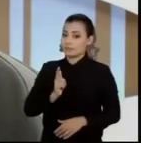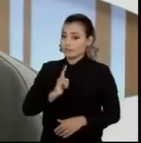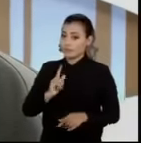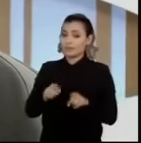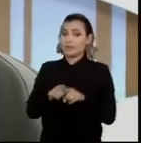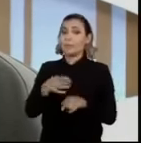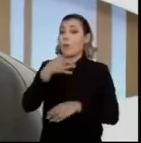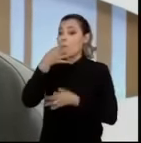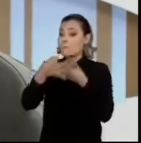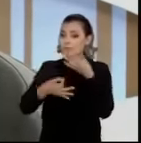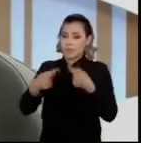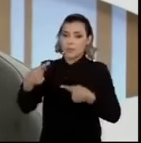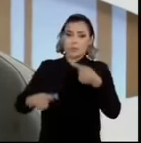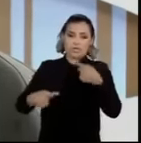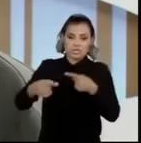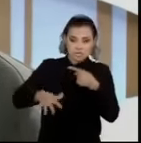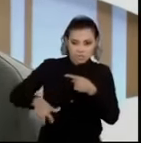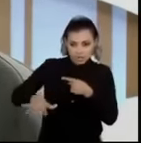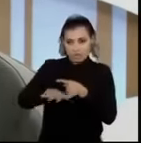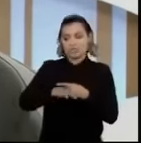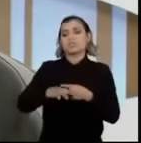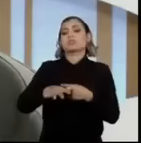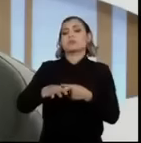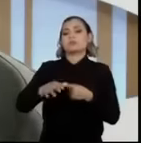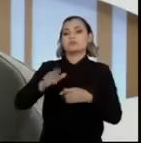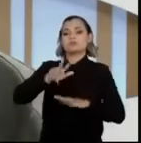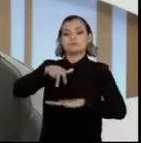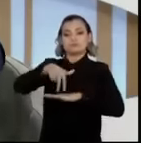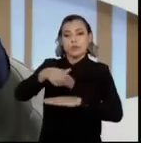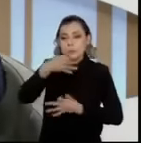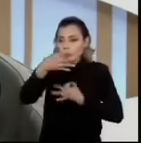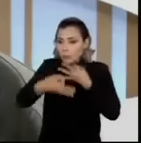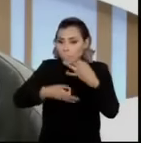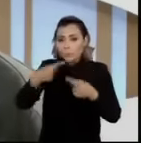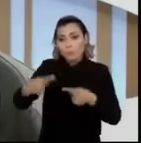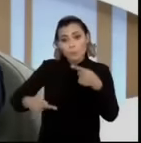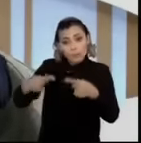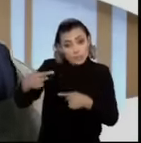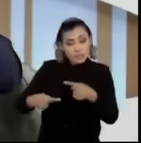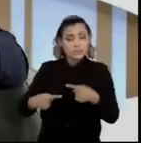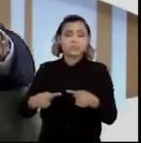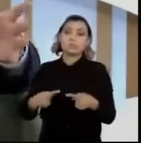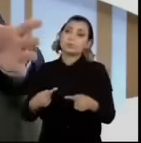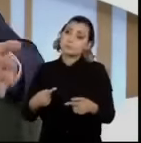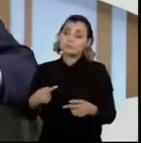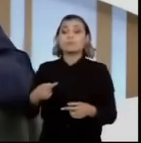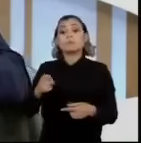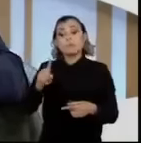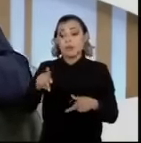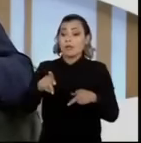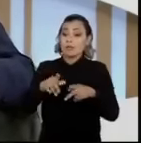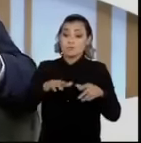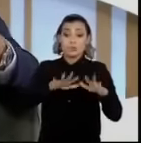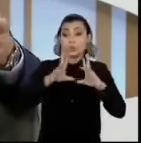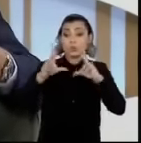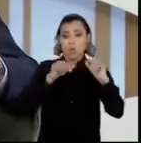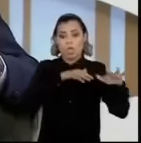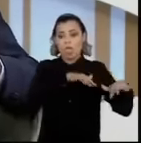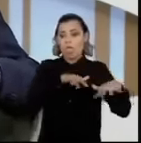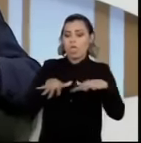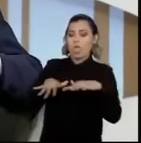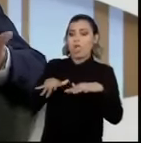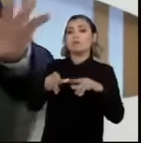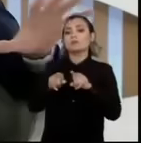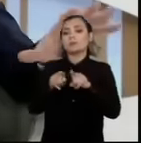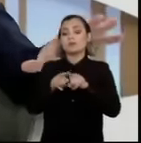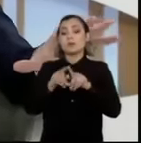colocações políticas que dizem respeito a posicionamentos políticos e que dizem respeito, inclusive, ao próprio público, que é o receptor